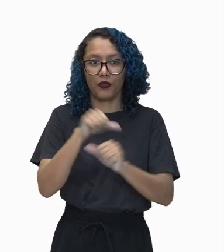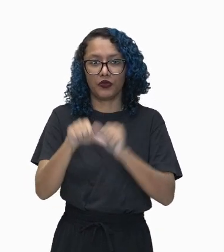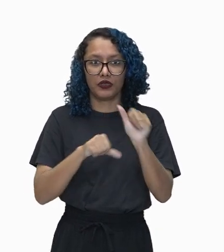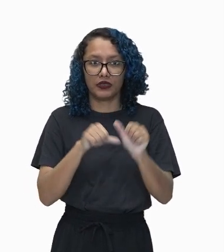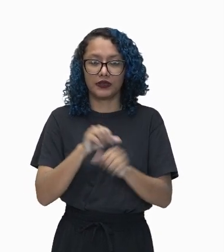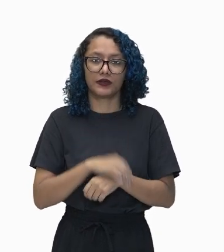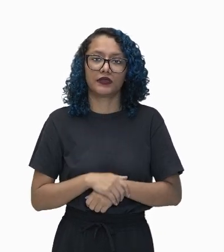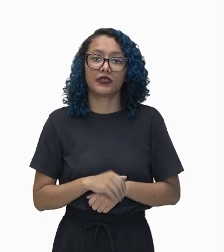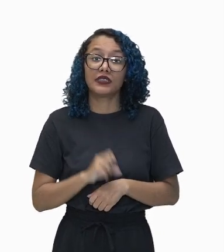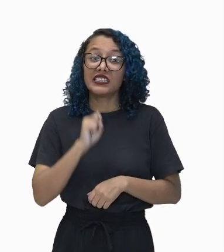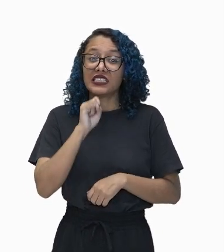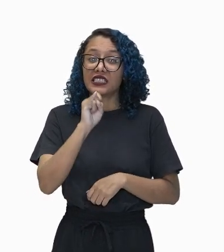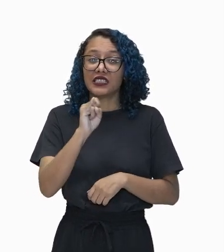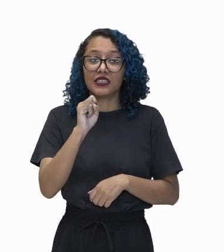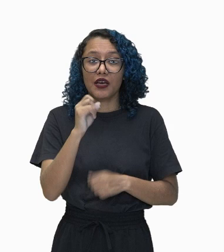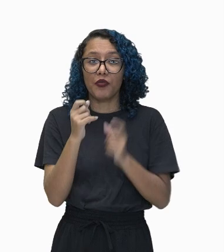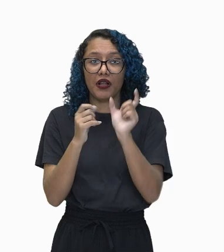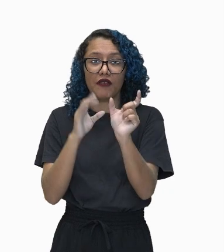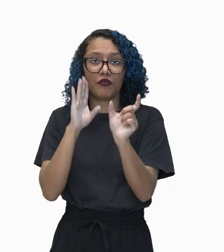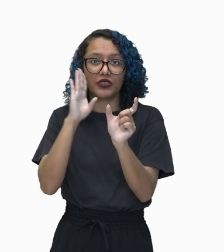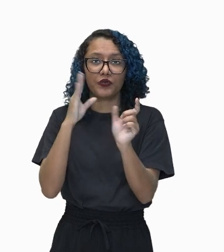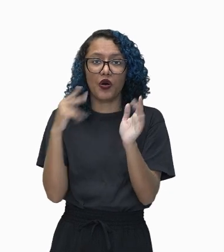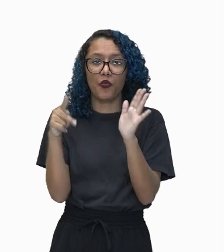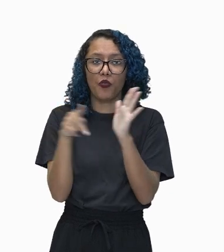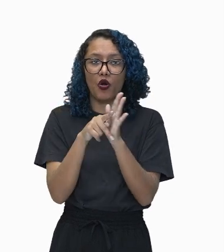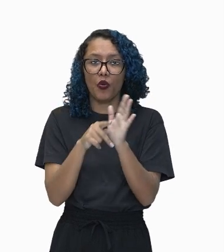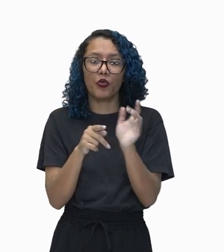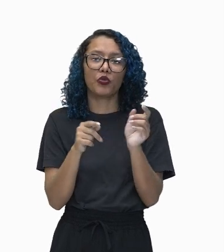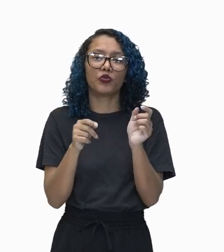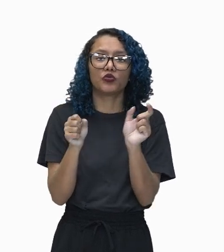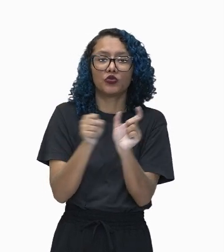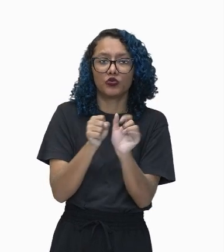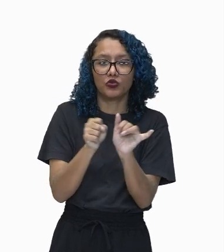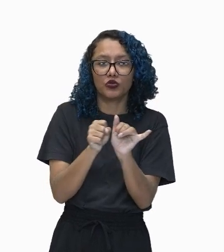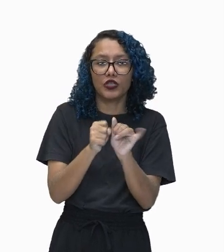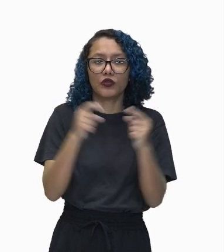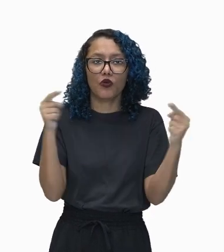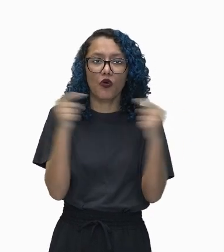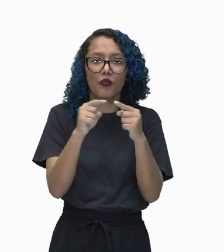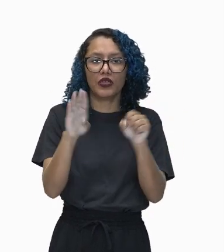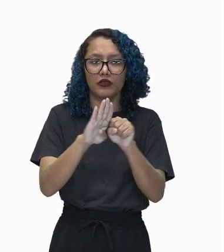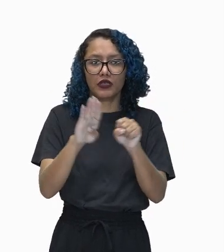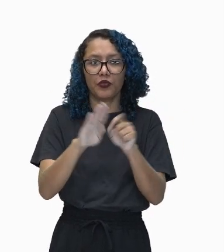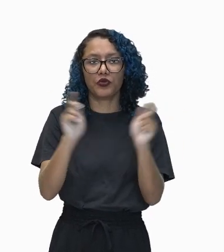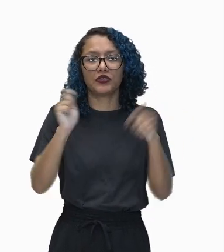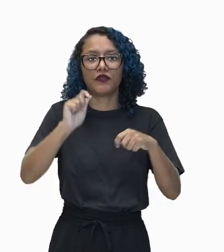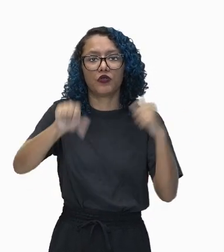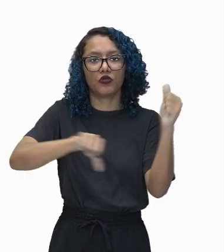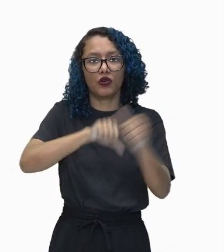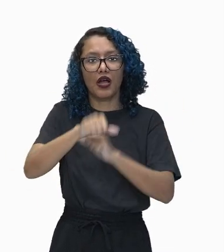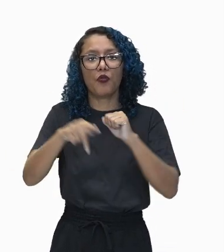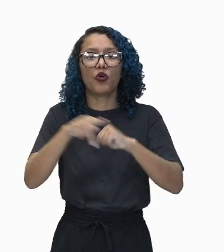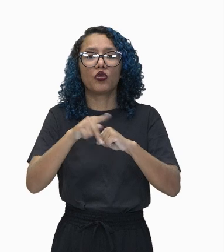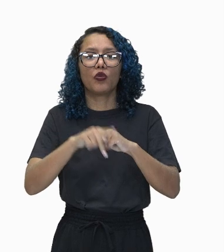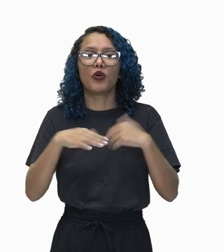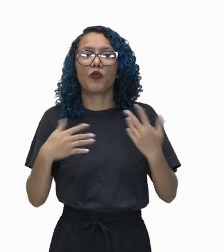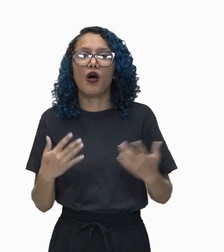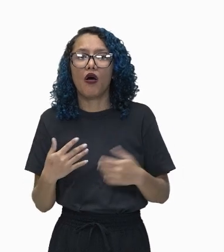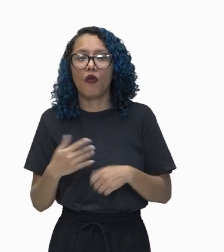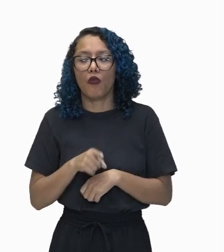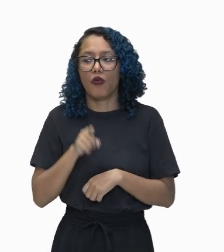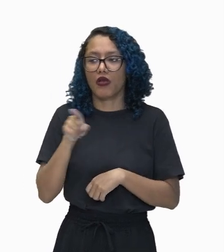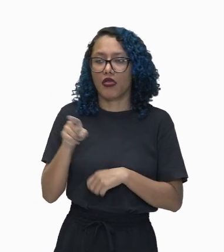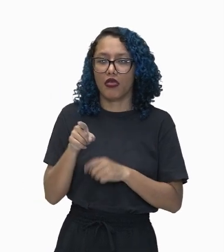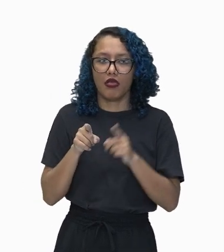núcleo do sujeito é um substantivo, pode ser trocado pelos pronomes ele, ela, eles, elas. Vamos relembrar?